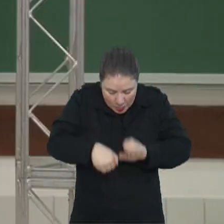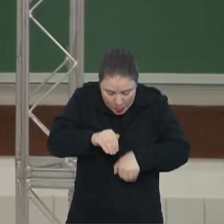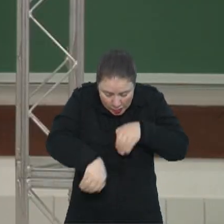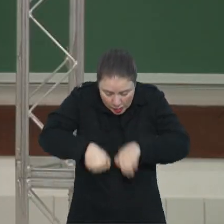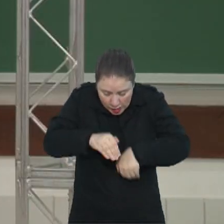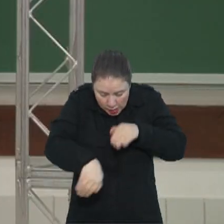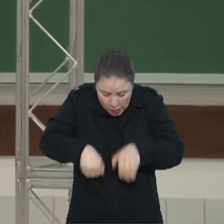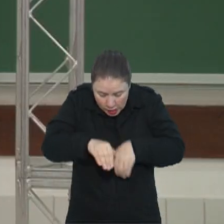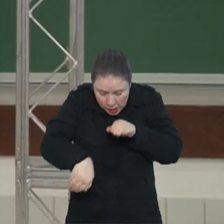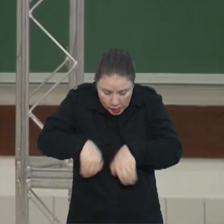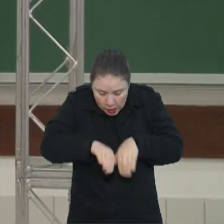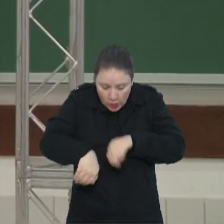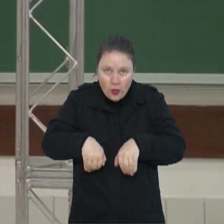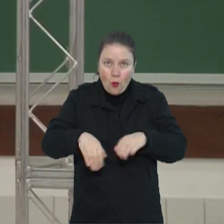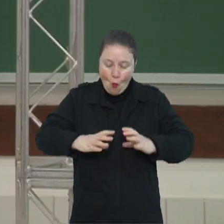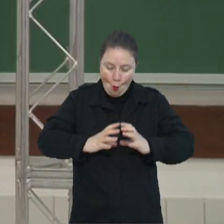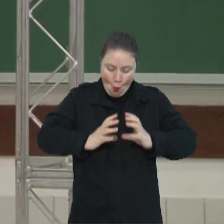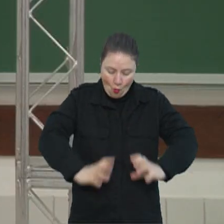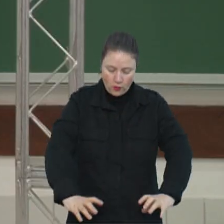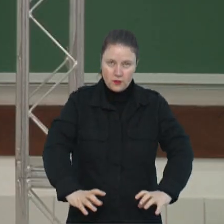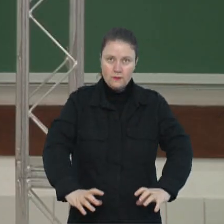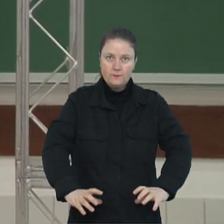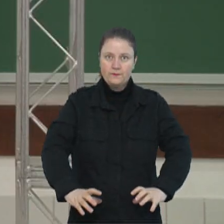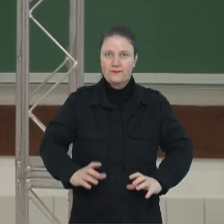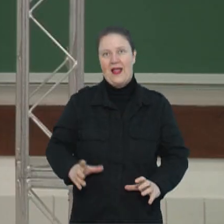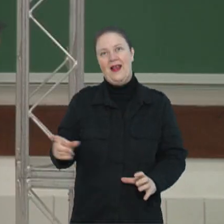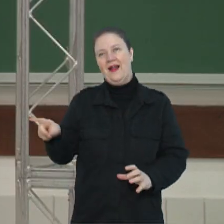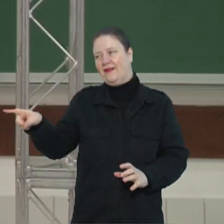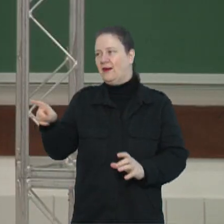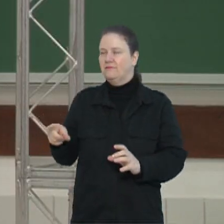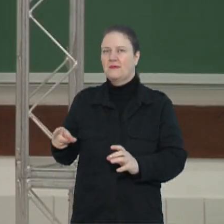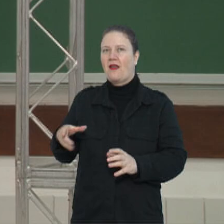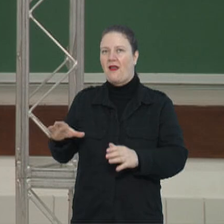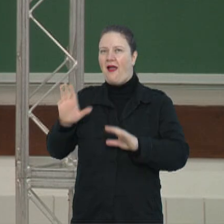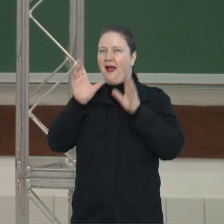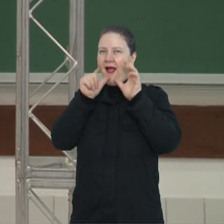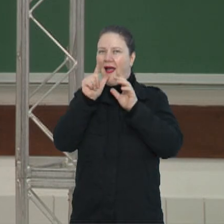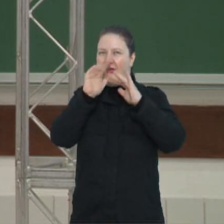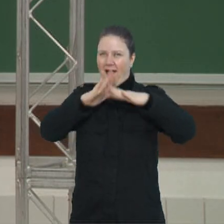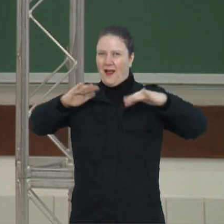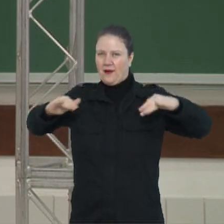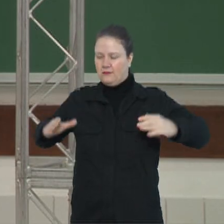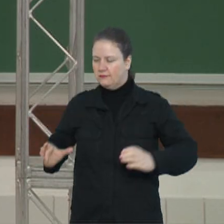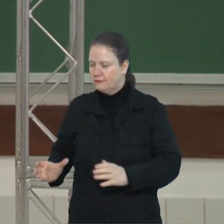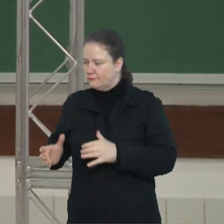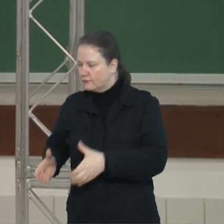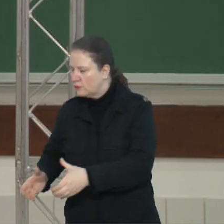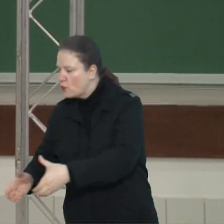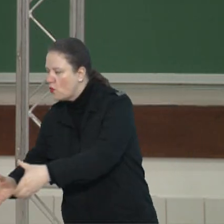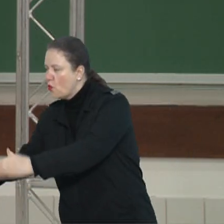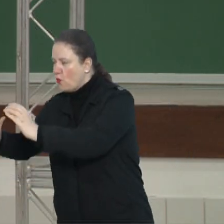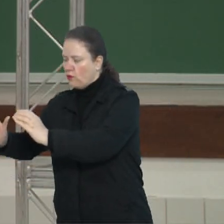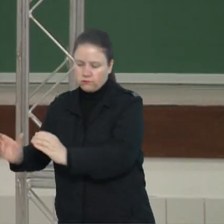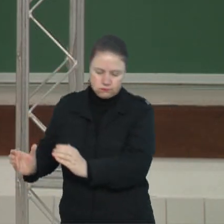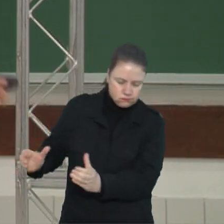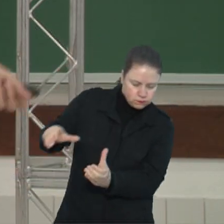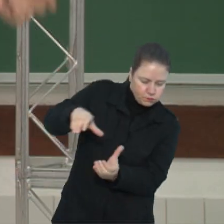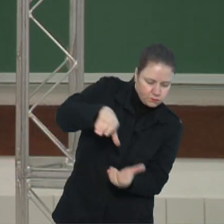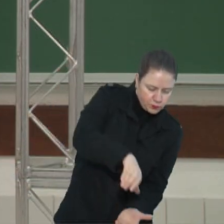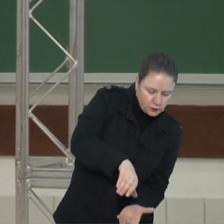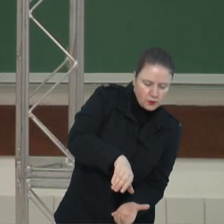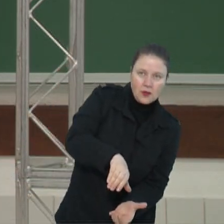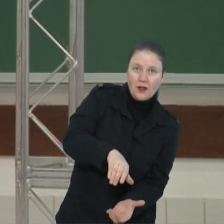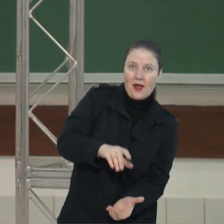o momento que ela para de cavar, ela pega um baldinho, vai lá no mar, né? Enche o balde de água do mar e joga dentro do buraco na areia. Daí volta lá no